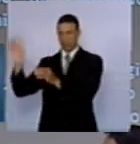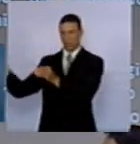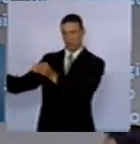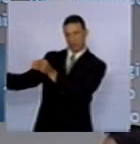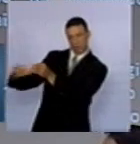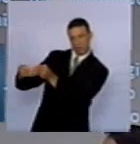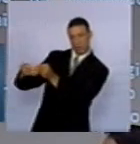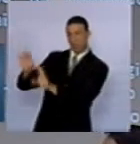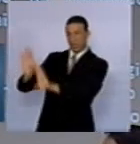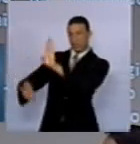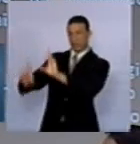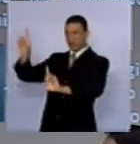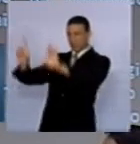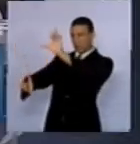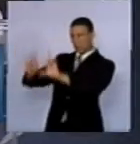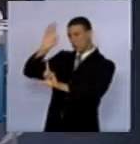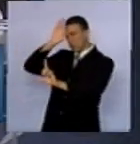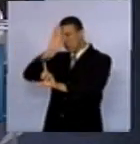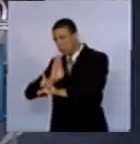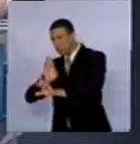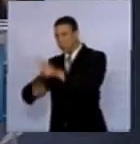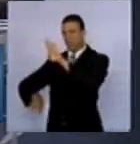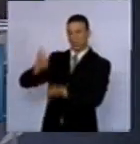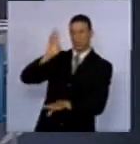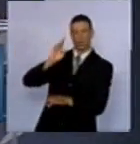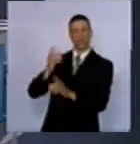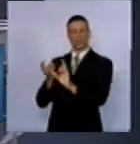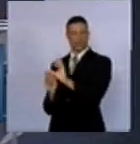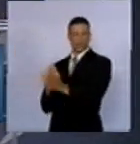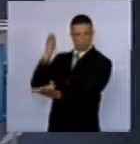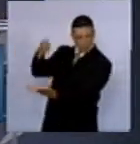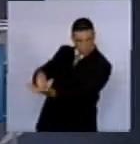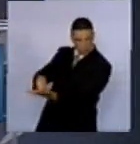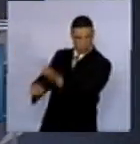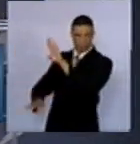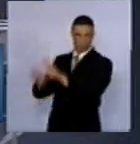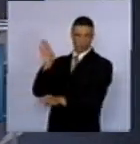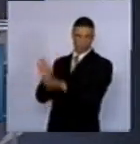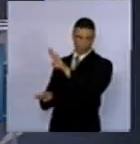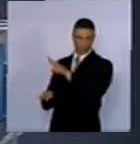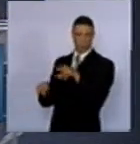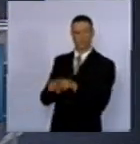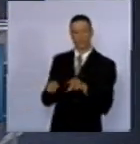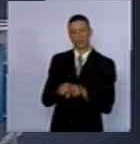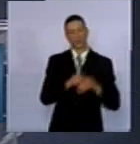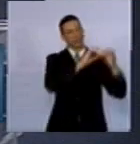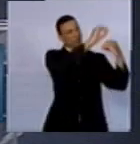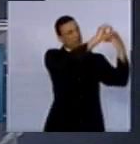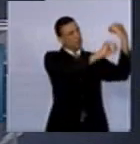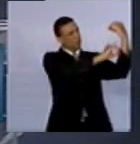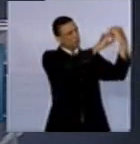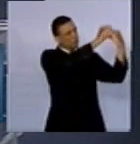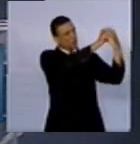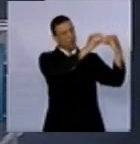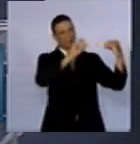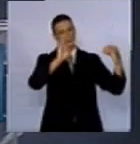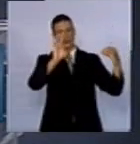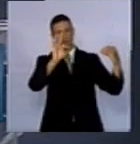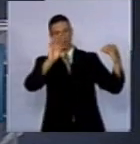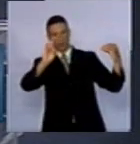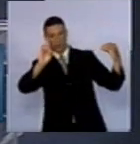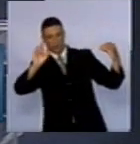tempo pode ficar aberto e parte do tempo tem que ser fechado por isso que é de assinatura O dth que é o satélite e